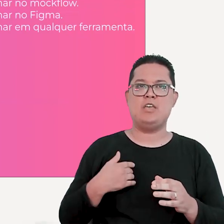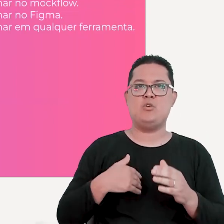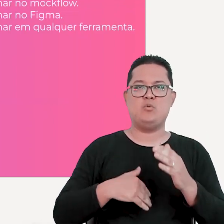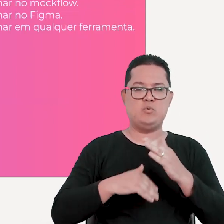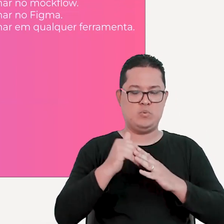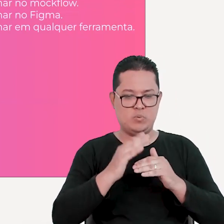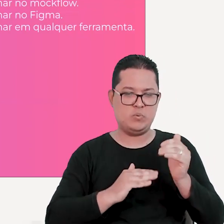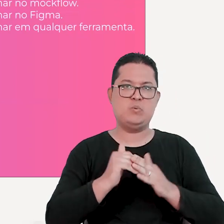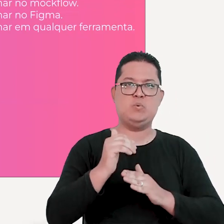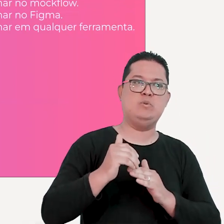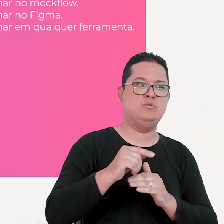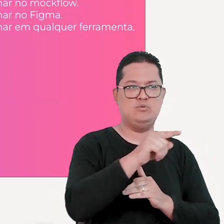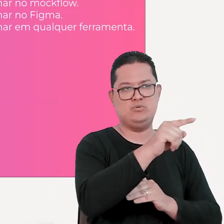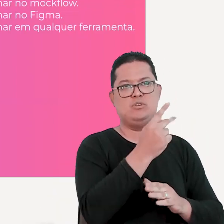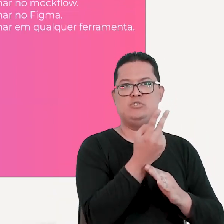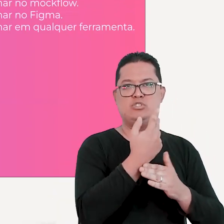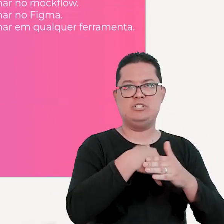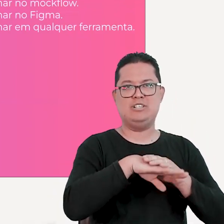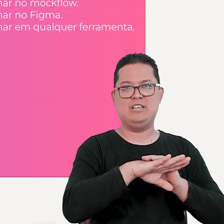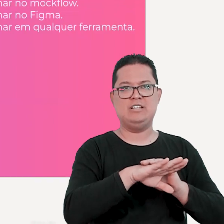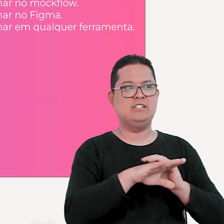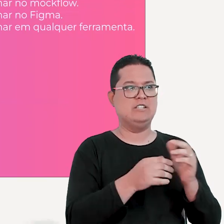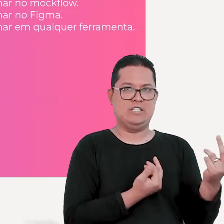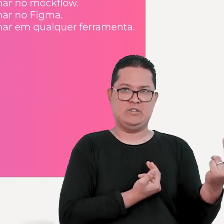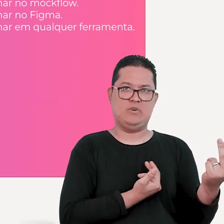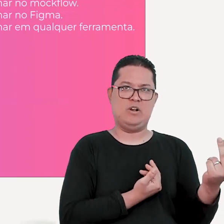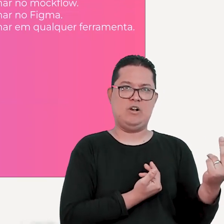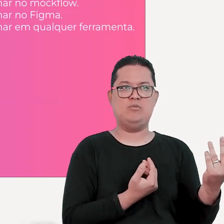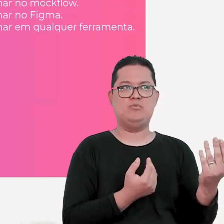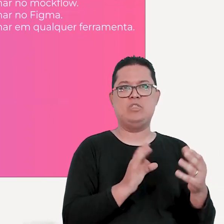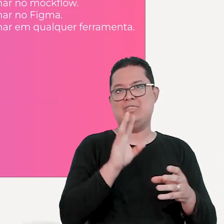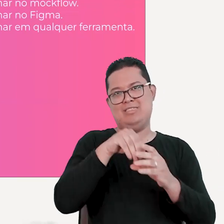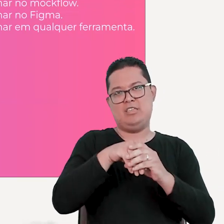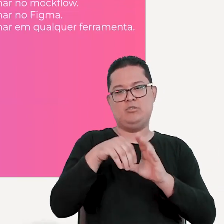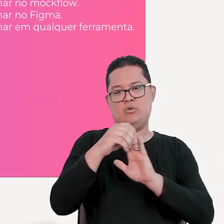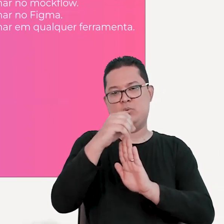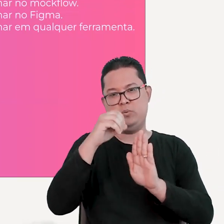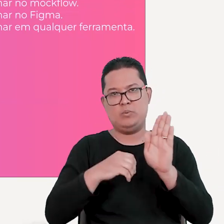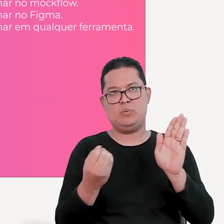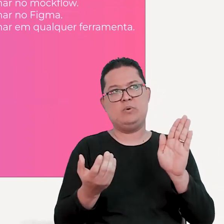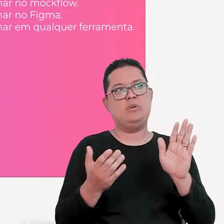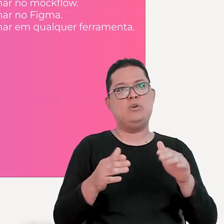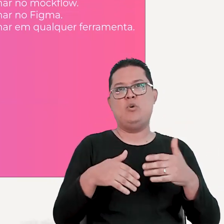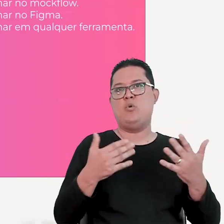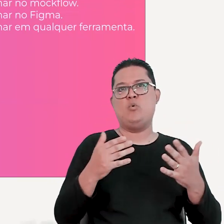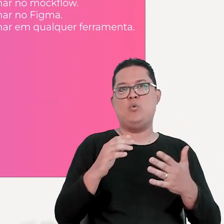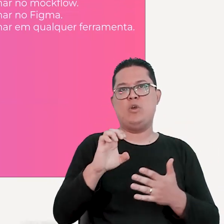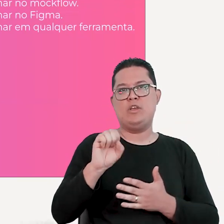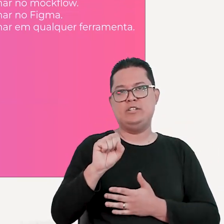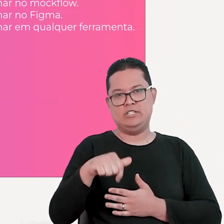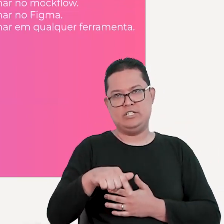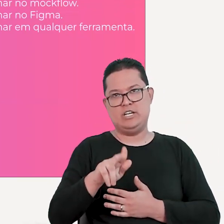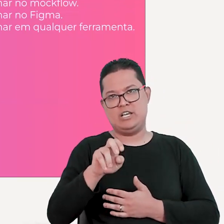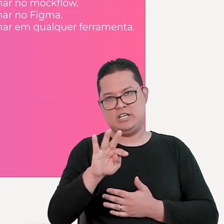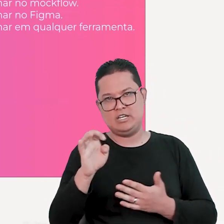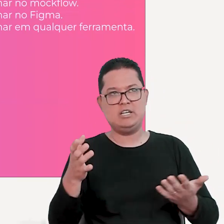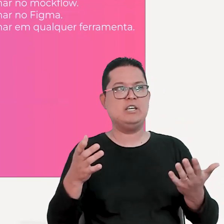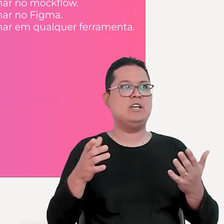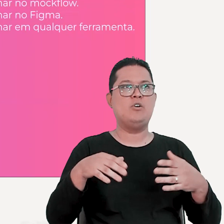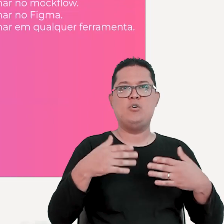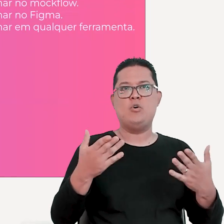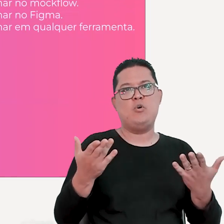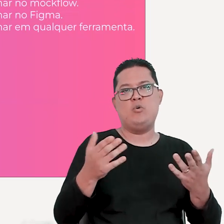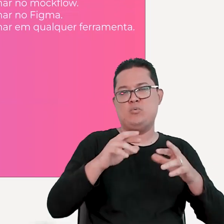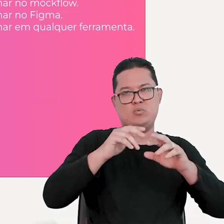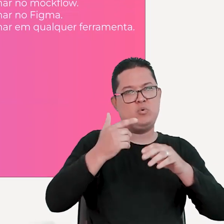que um designer tem para prototipar num Figma, num XD, num Sketch. Eu não consigo prototipar como um designer